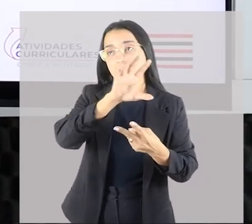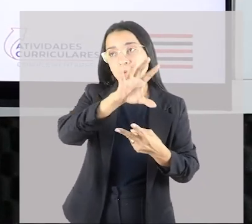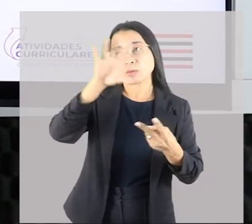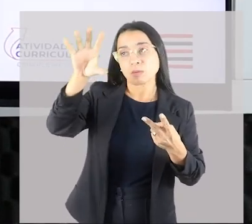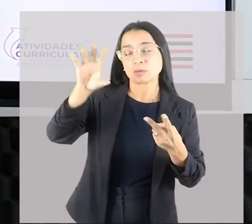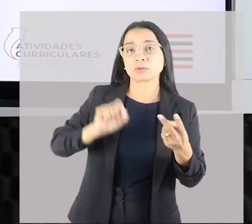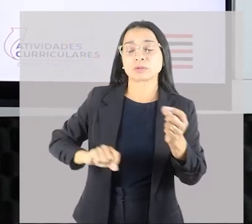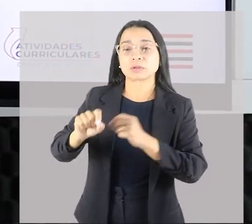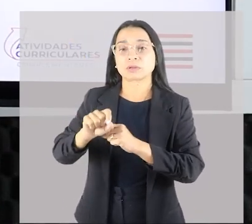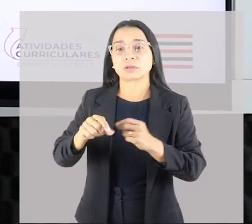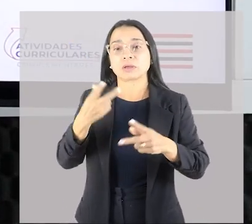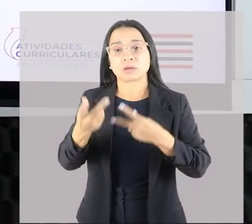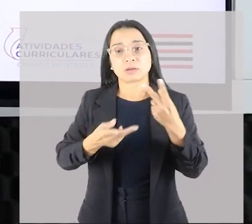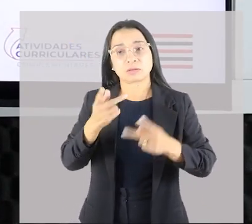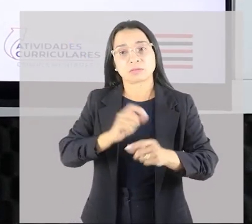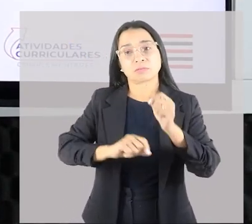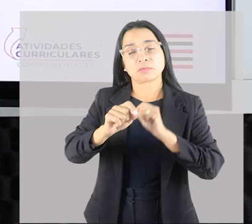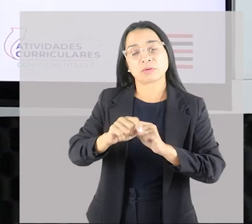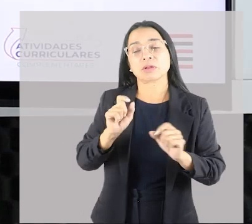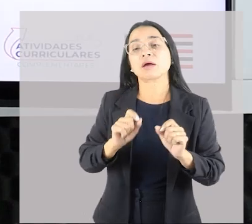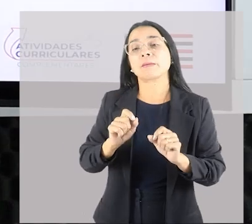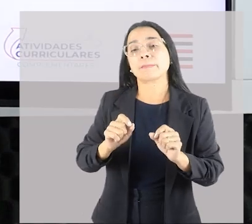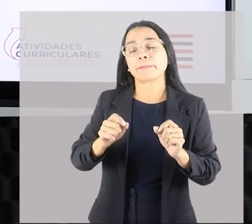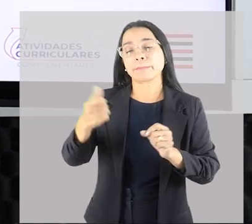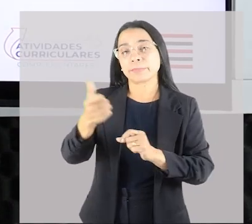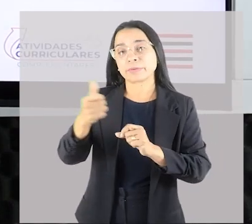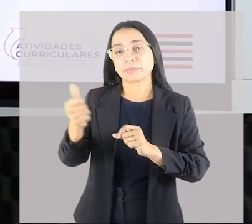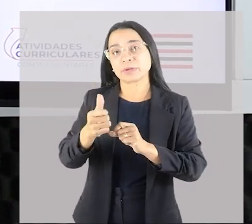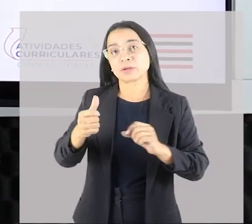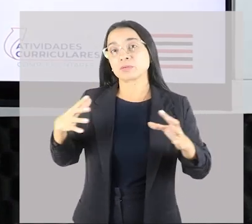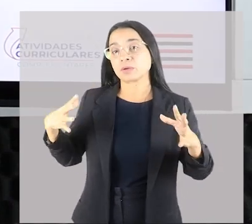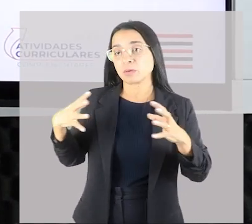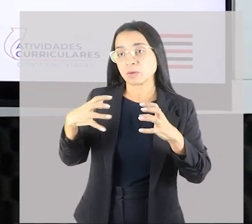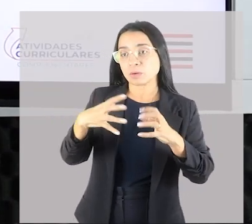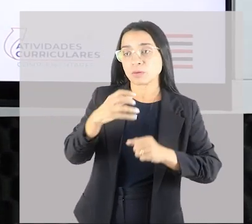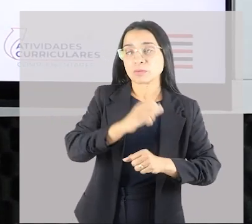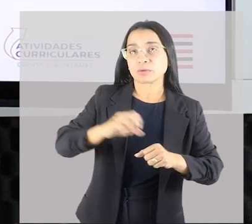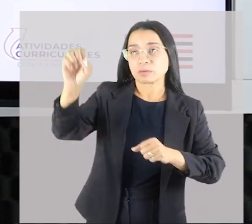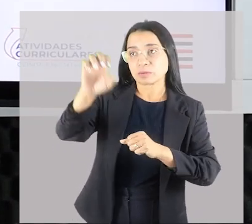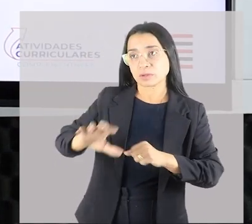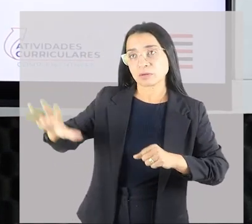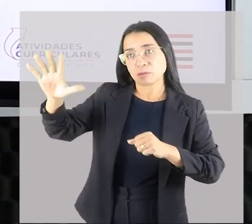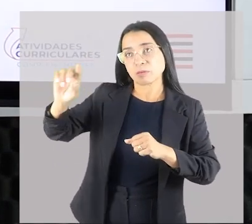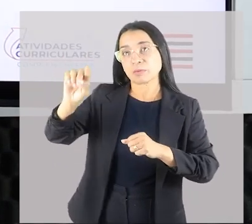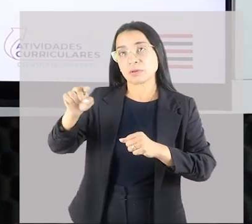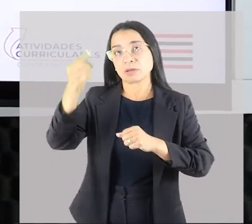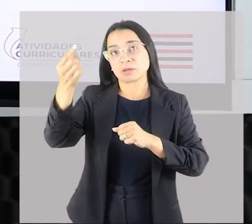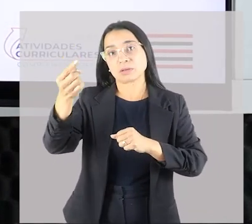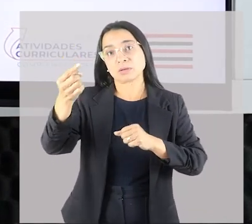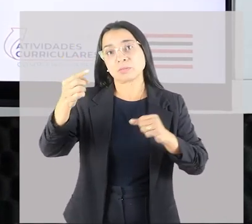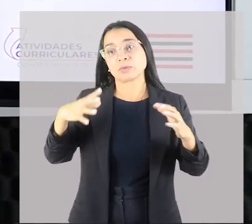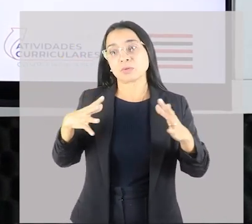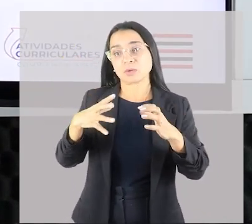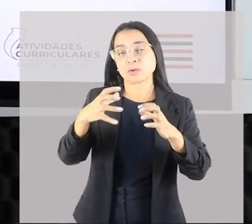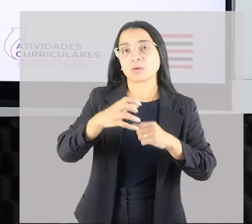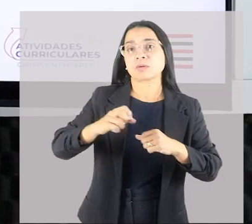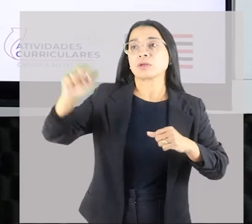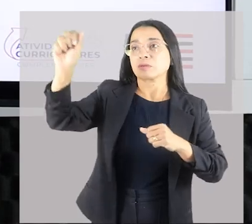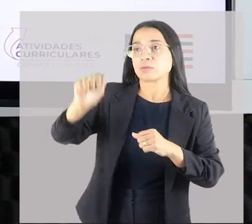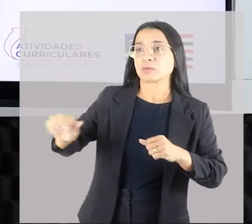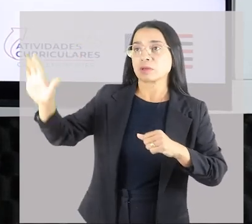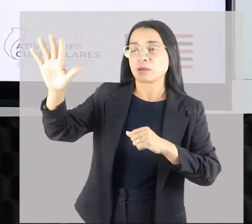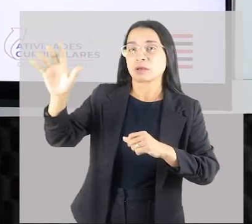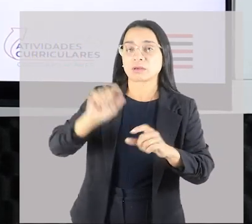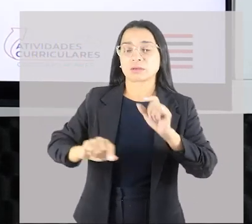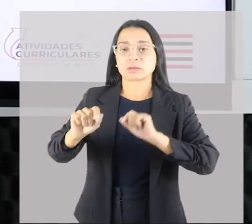falar inicialmente sobre os conflitos na Europa e a posterior vamos falar sobre os conflitos na Ásia, belezinha? Então, muita coisa